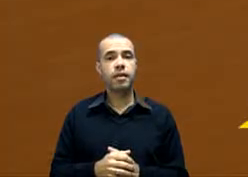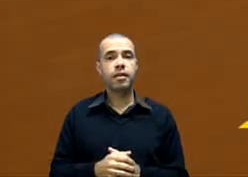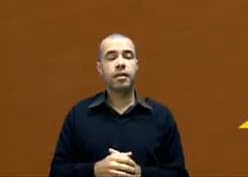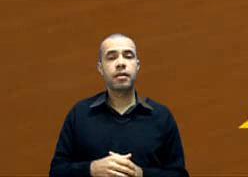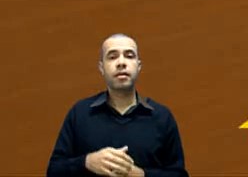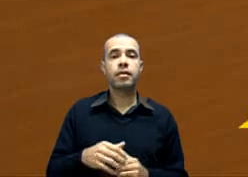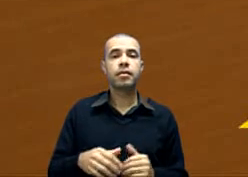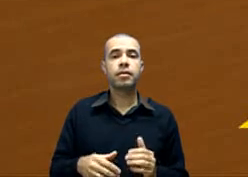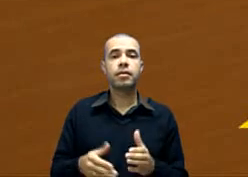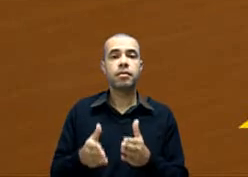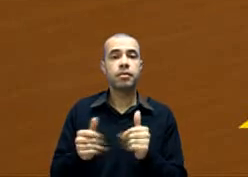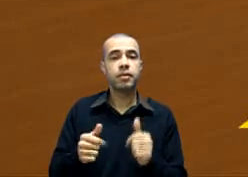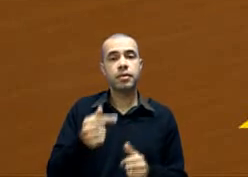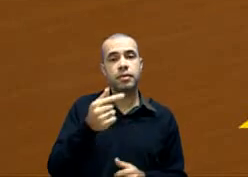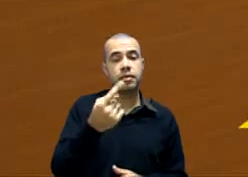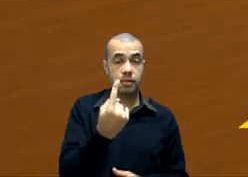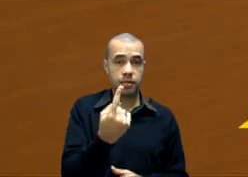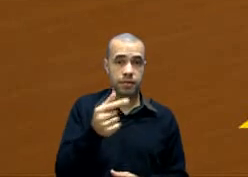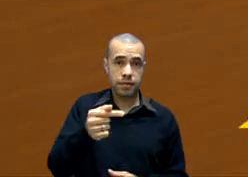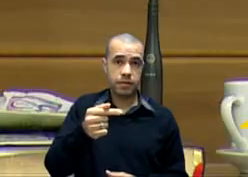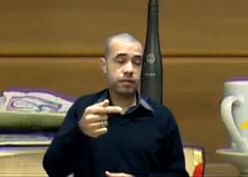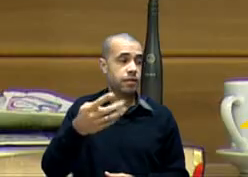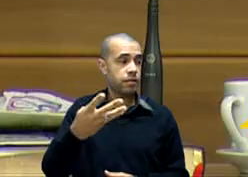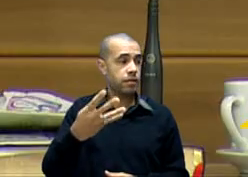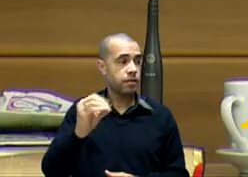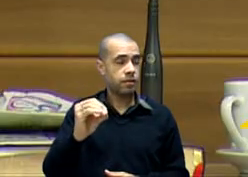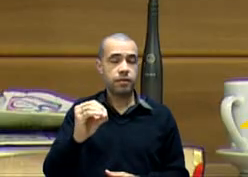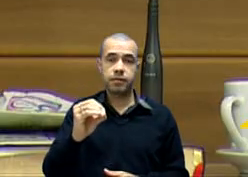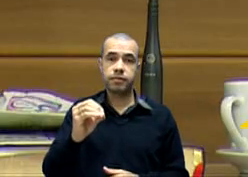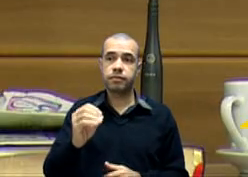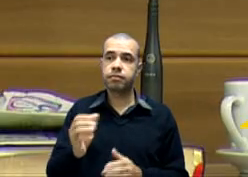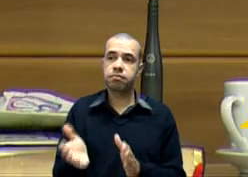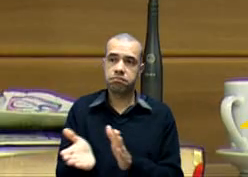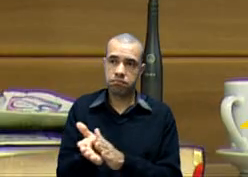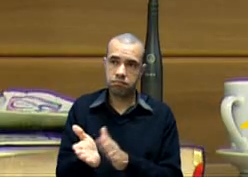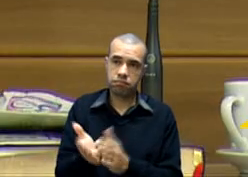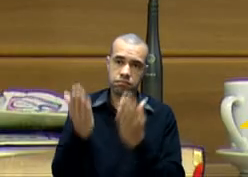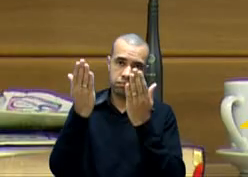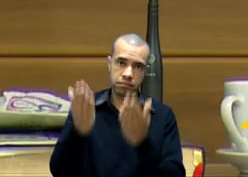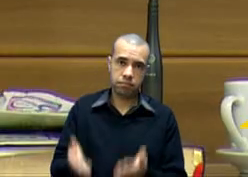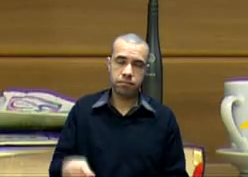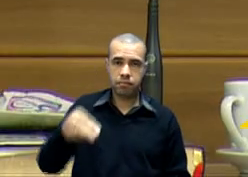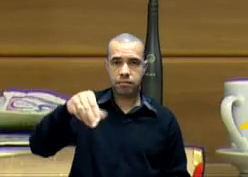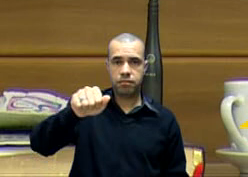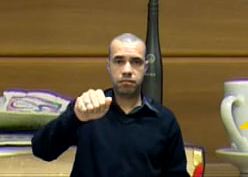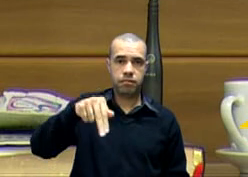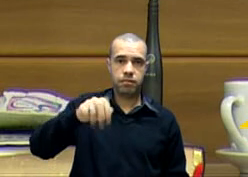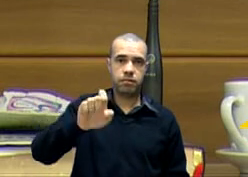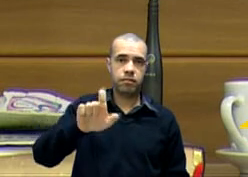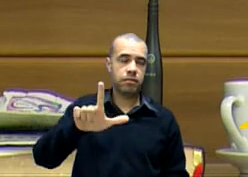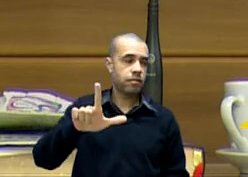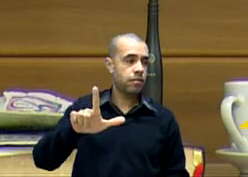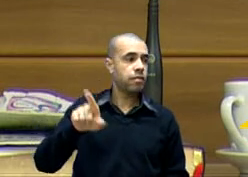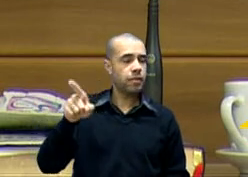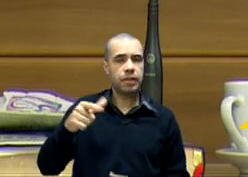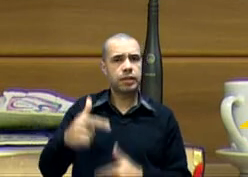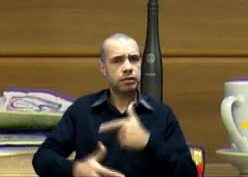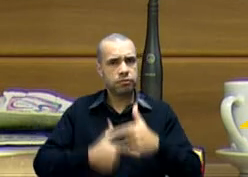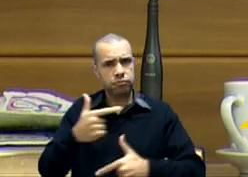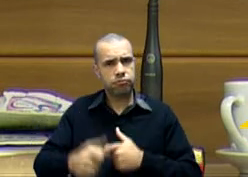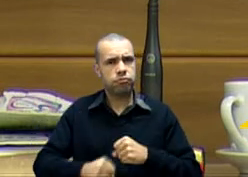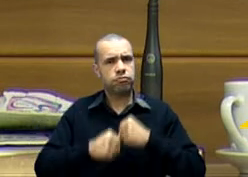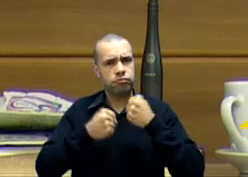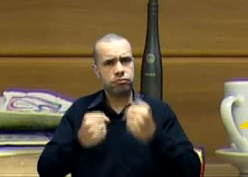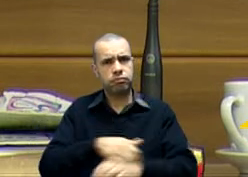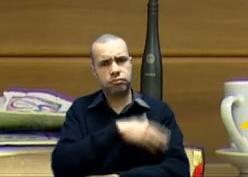Requerimento 1740, voto de congratulações ao senhor Manuel Borges por dedicar toda uma vida ao trabalho